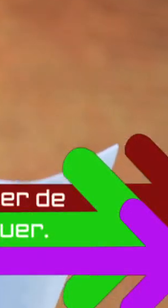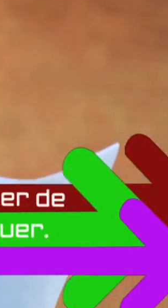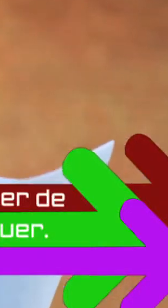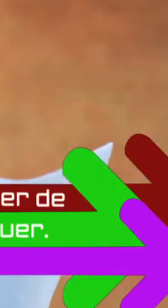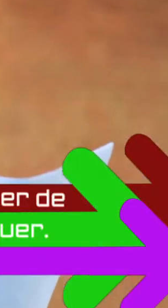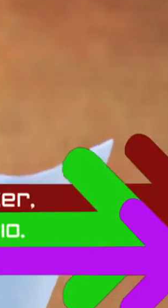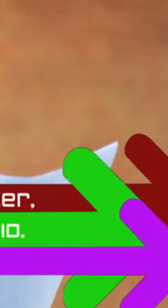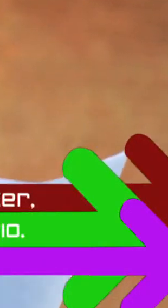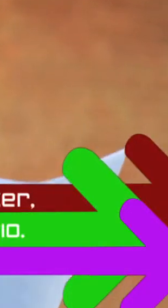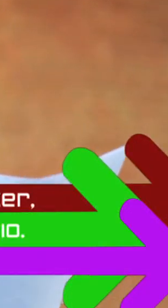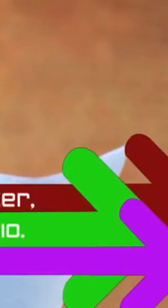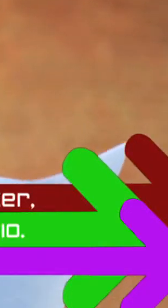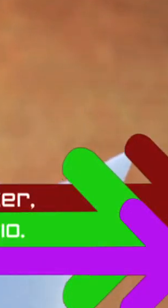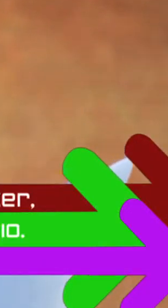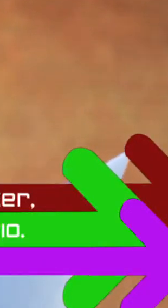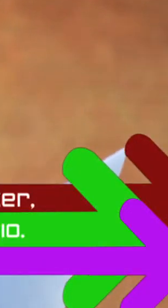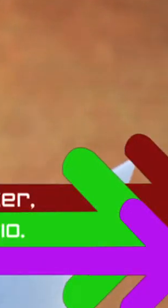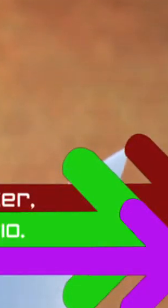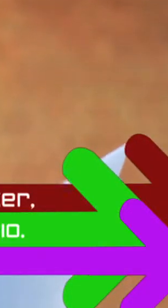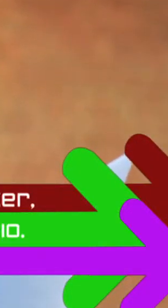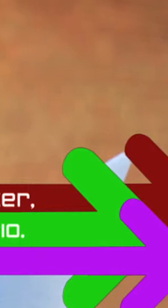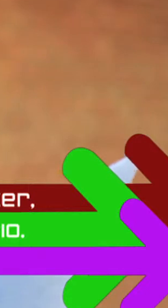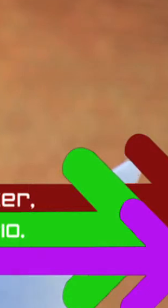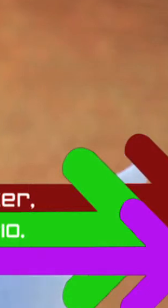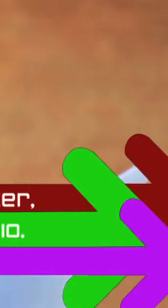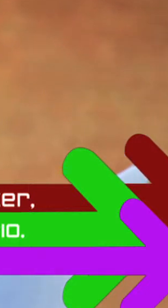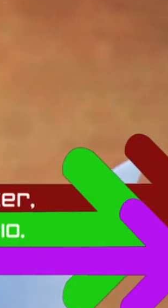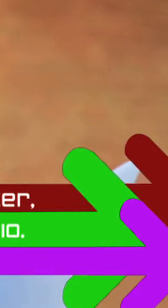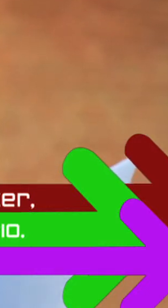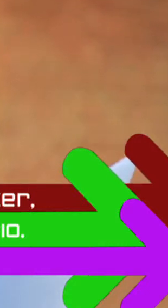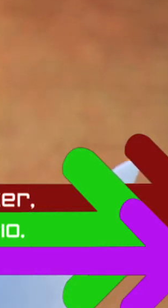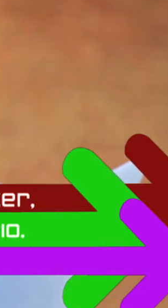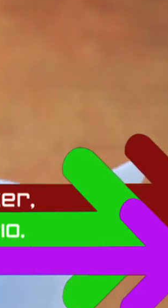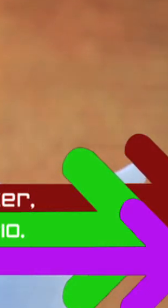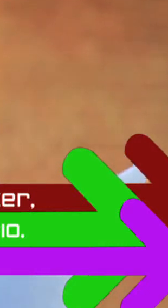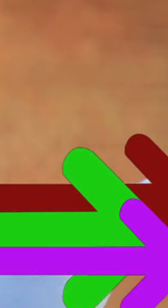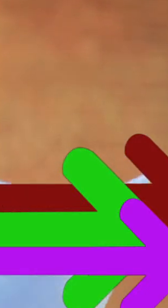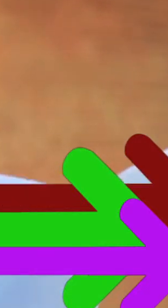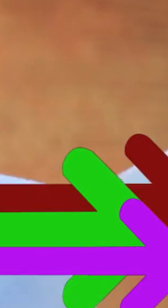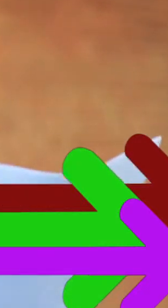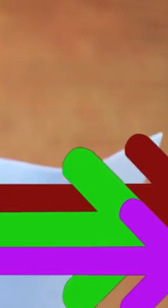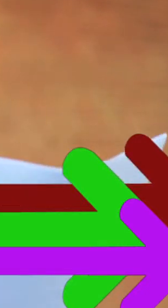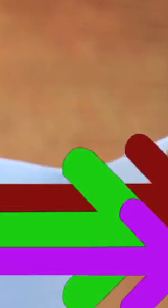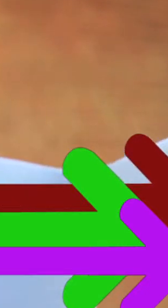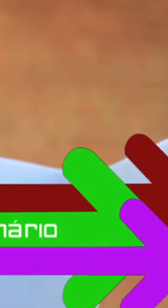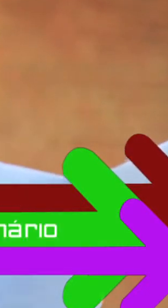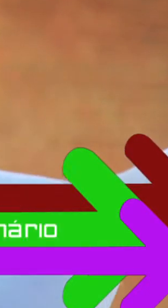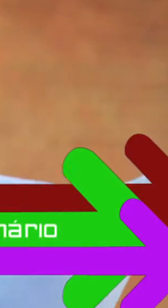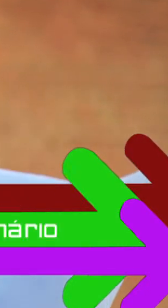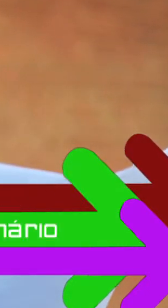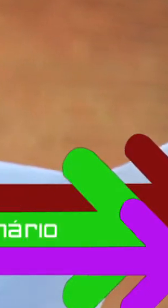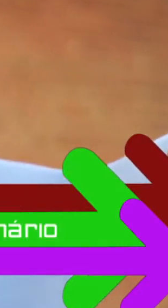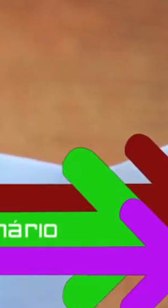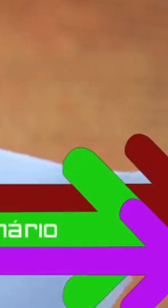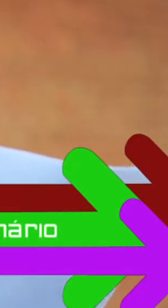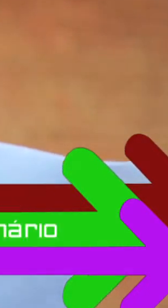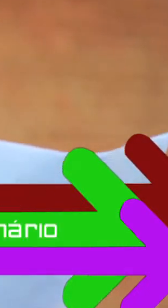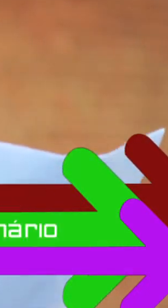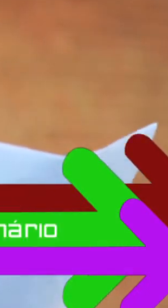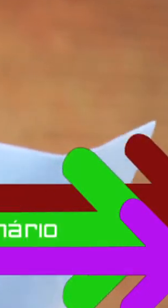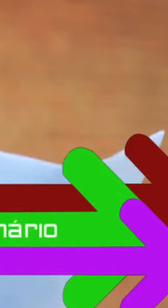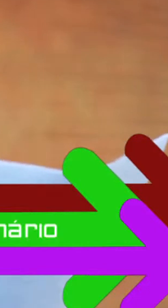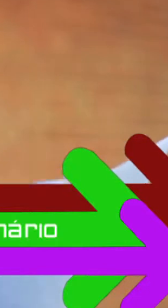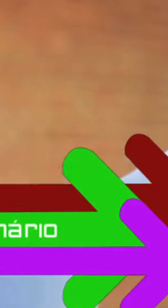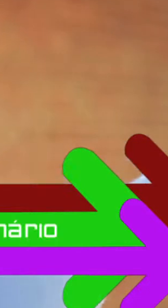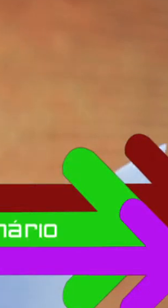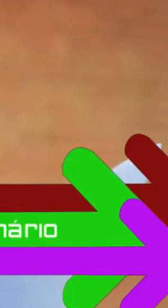nem um pedacinho sequer. Vitória não sabia mais o que fazer. Precisava levá-lo ao veterinário, certamente estava doente. Vitória estava